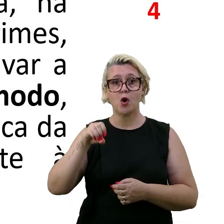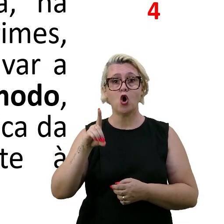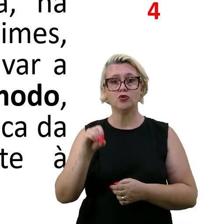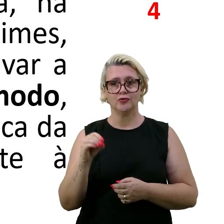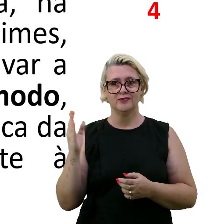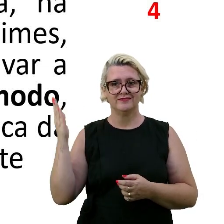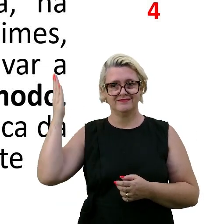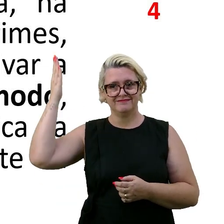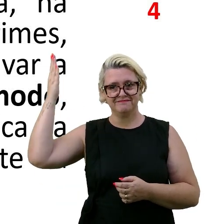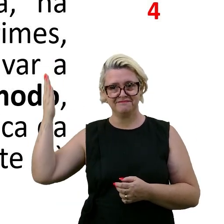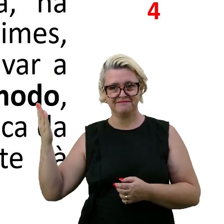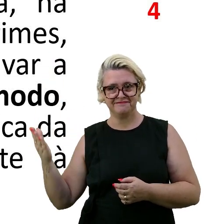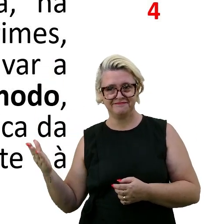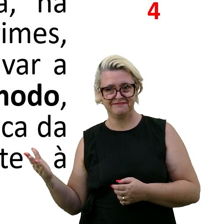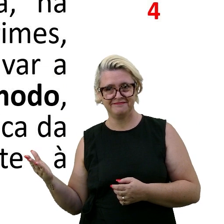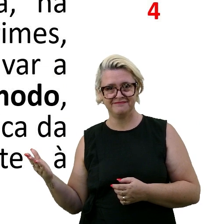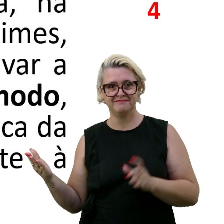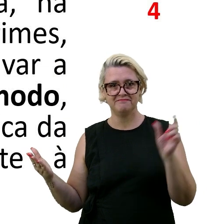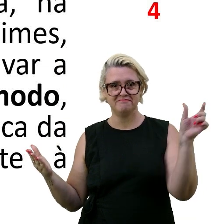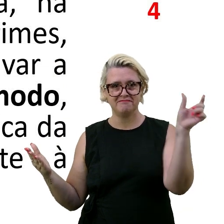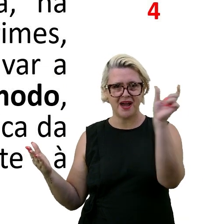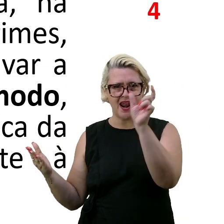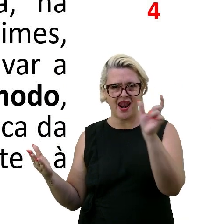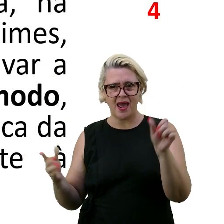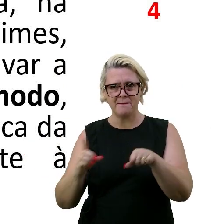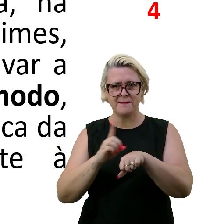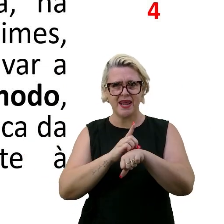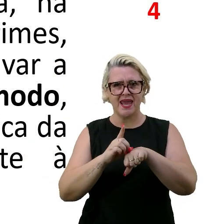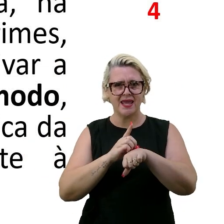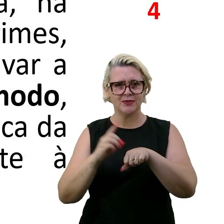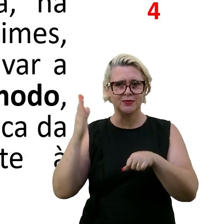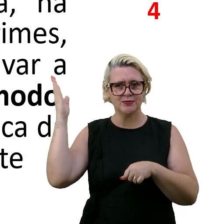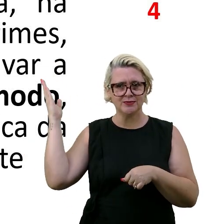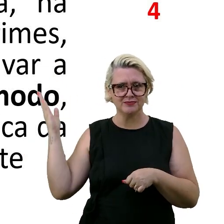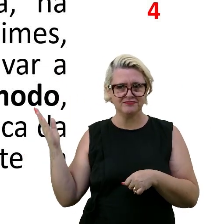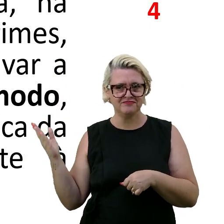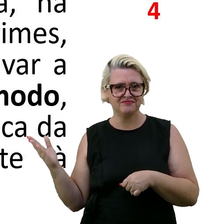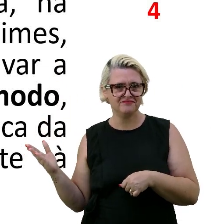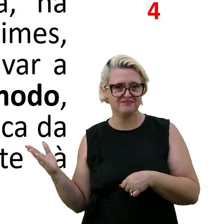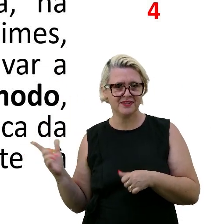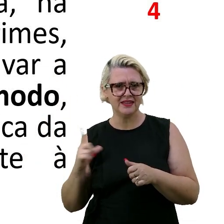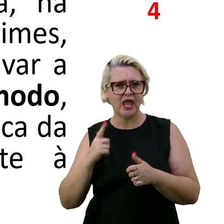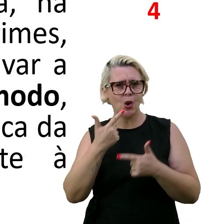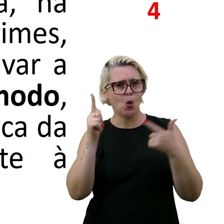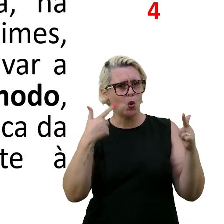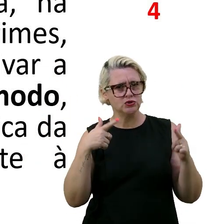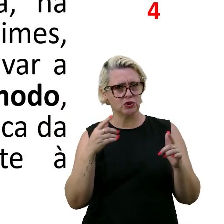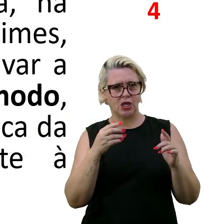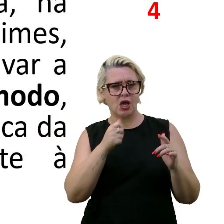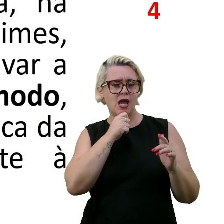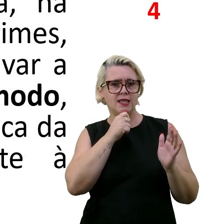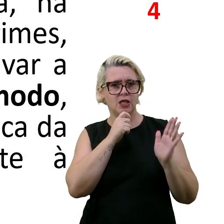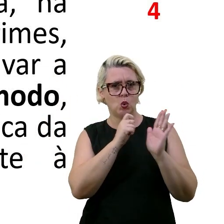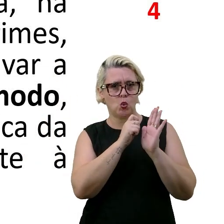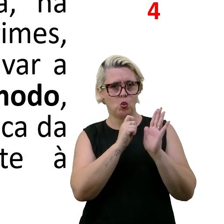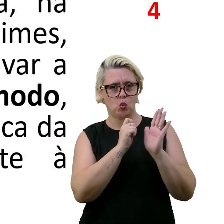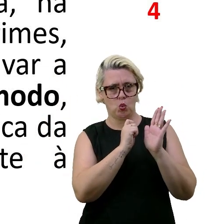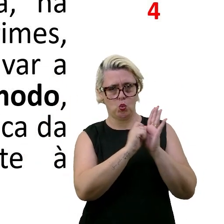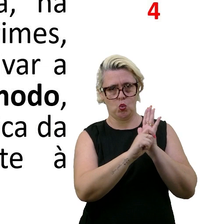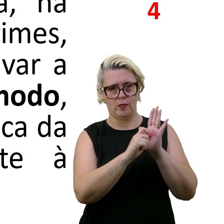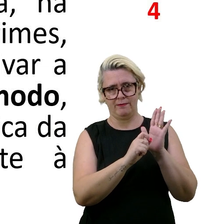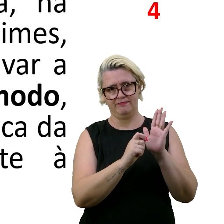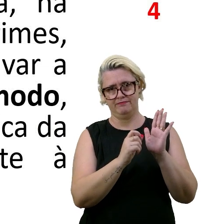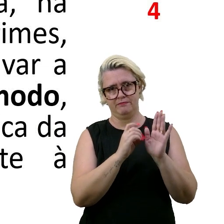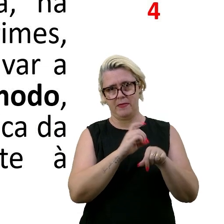né, diferentes, importantes, e tem mais uns aí que a gente não destacou, mas queria chamar a atenção de vocês